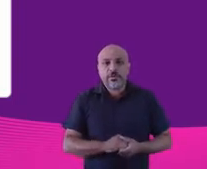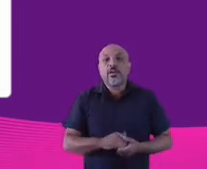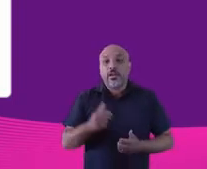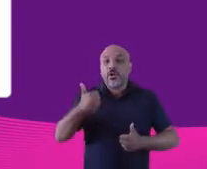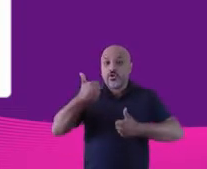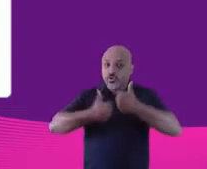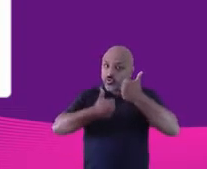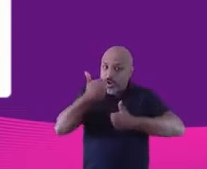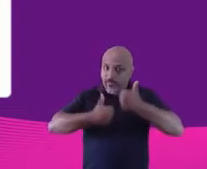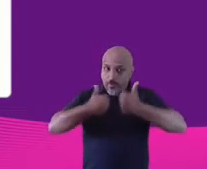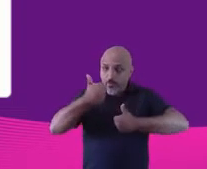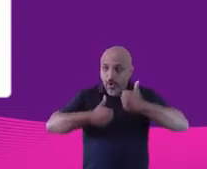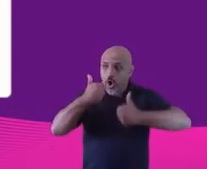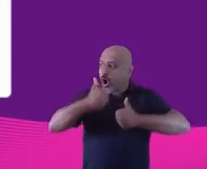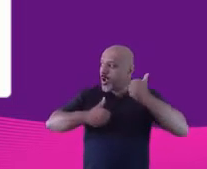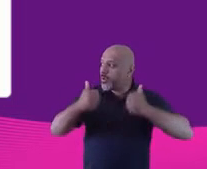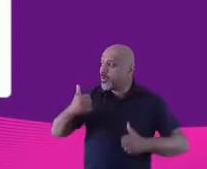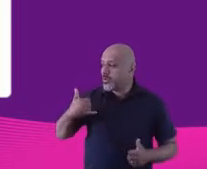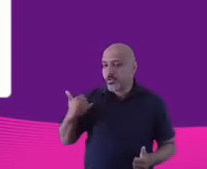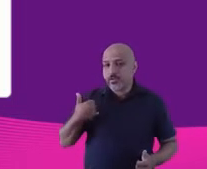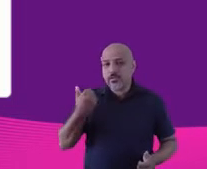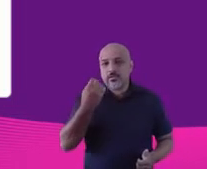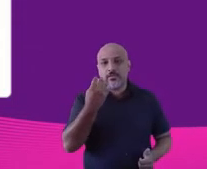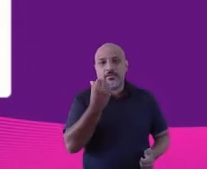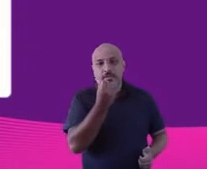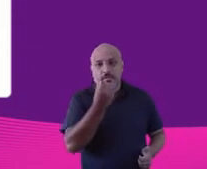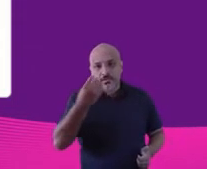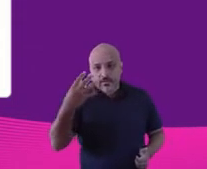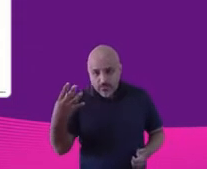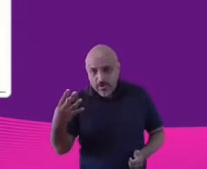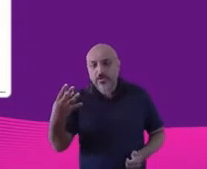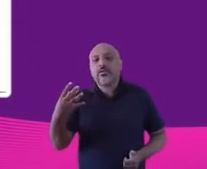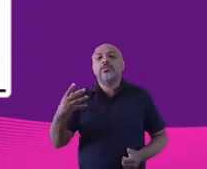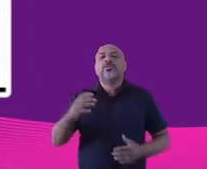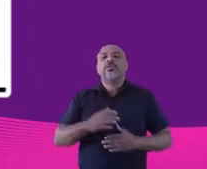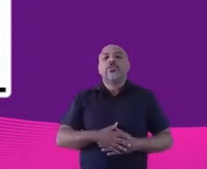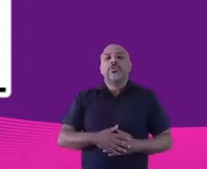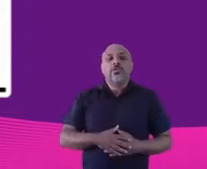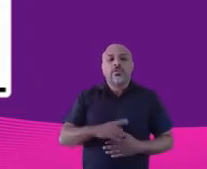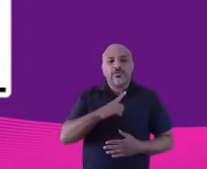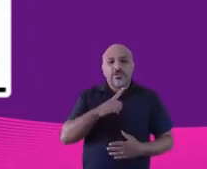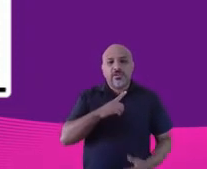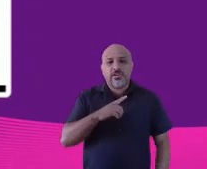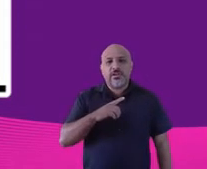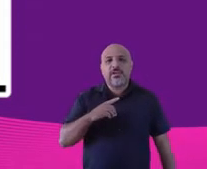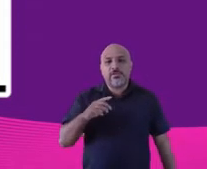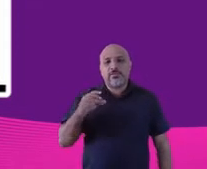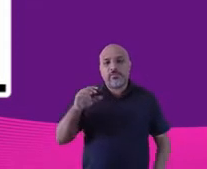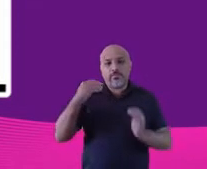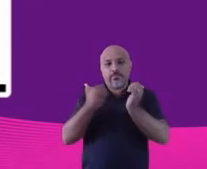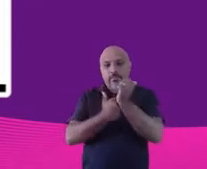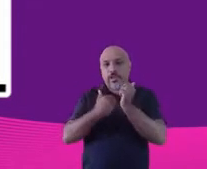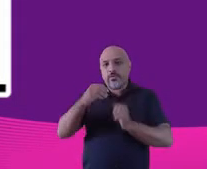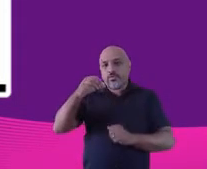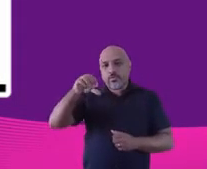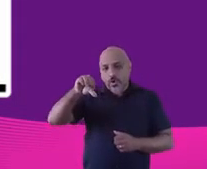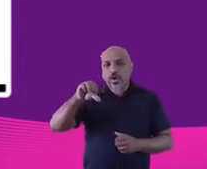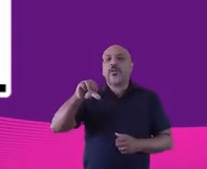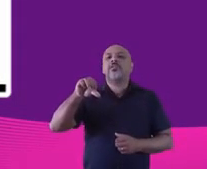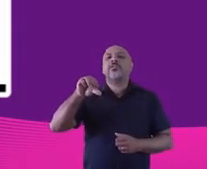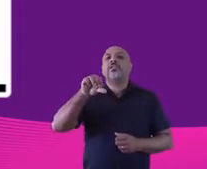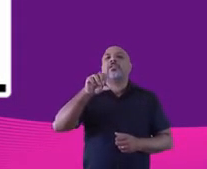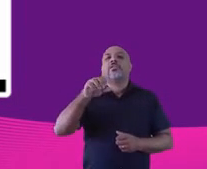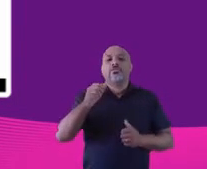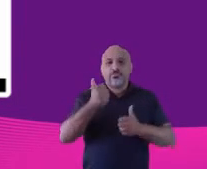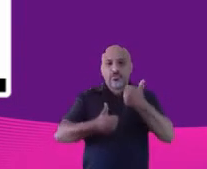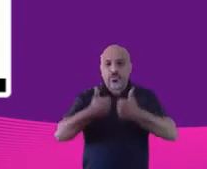né? 64 menos 9, ele tinha 55 anos, jogava bola e começou